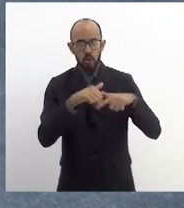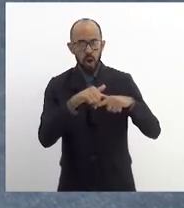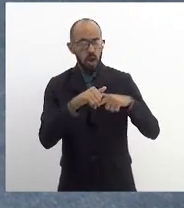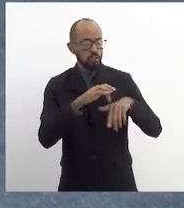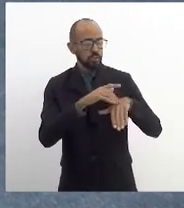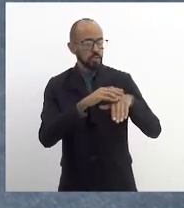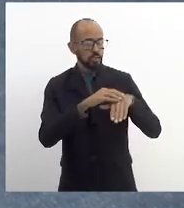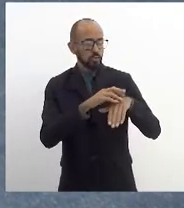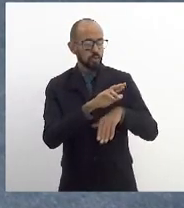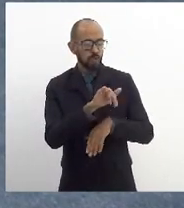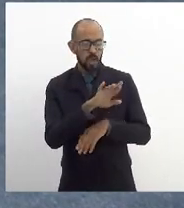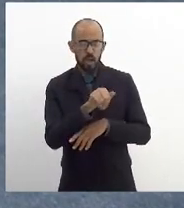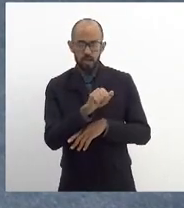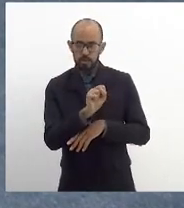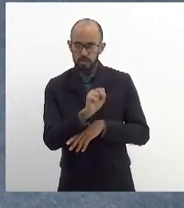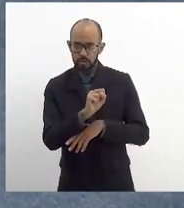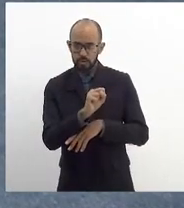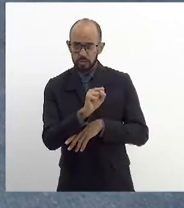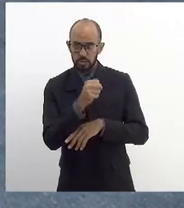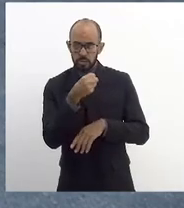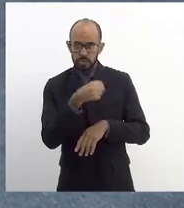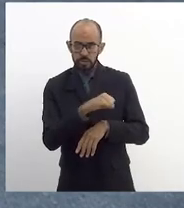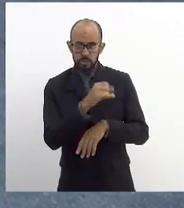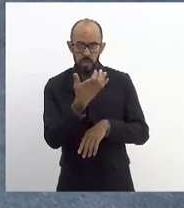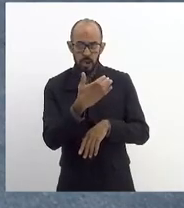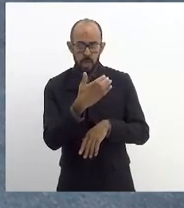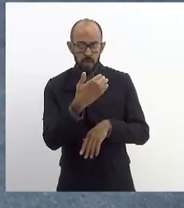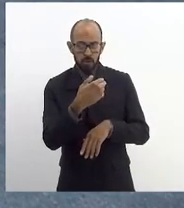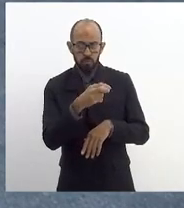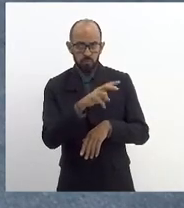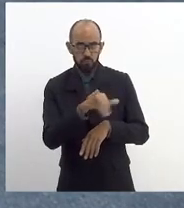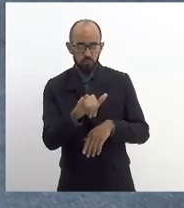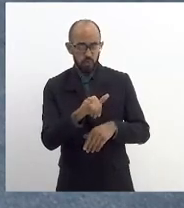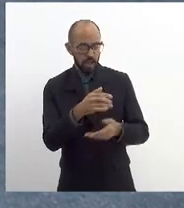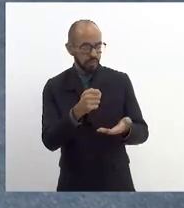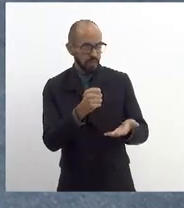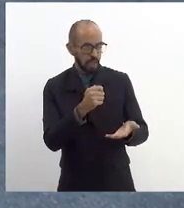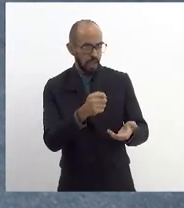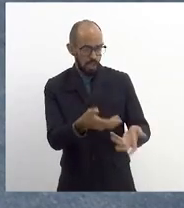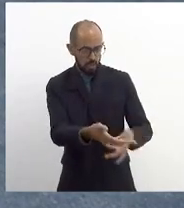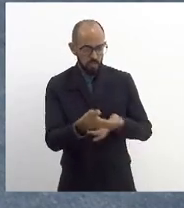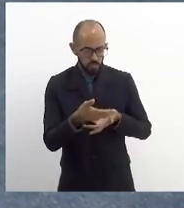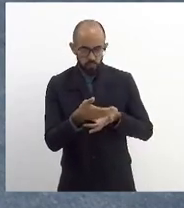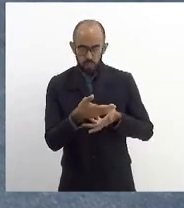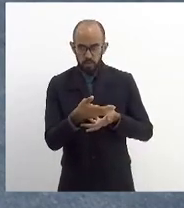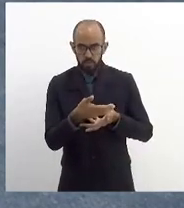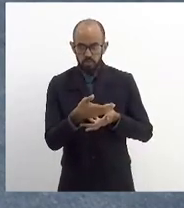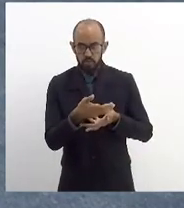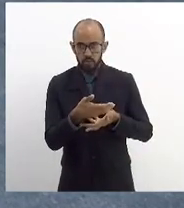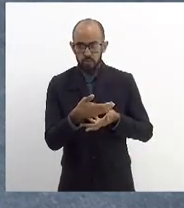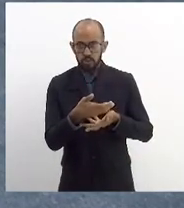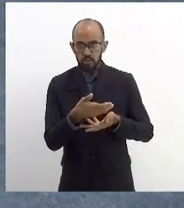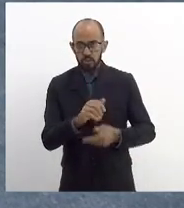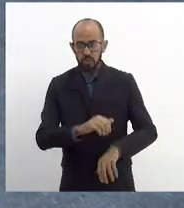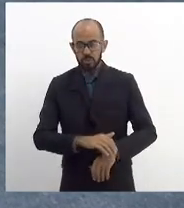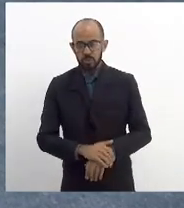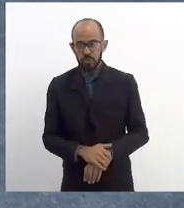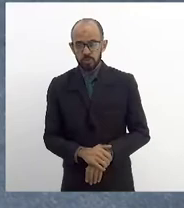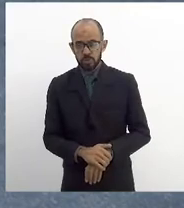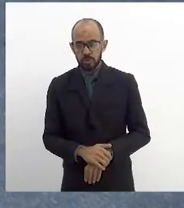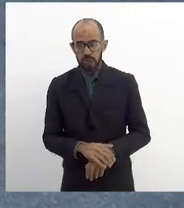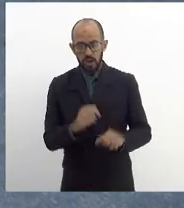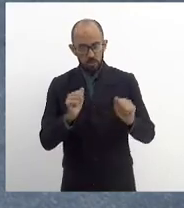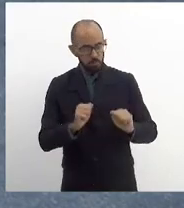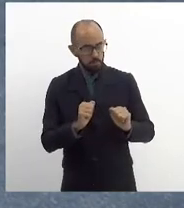raras a partir do momento é uma fazendo não vão fazer mais parte do Rolo atendimento quando saúde essas pessoas têm algum direito de ingressar